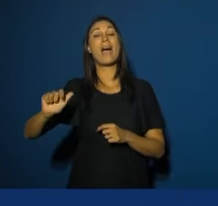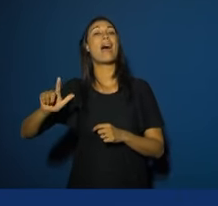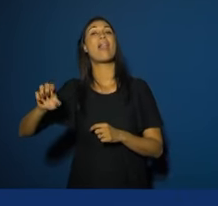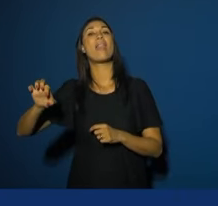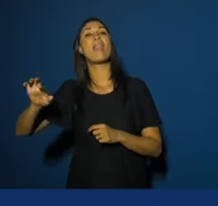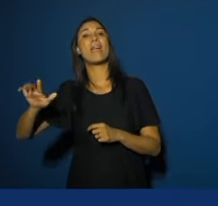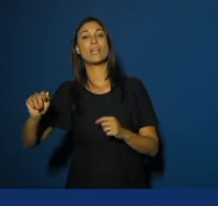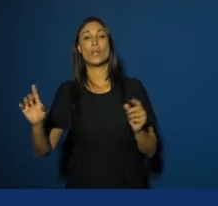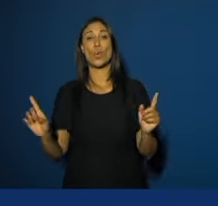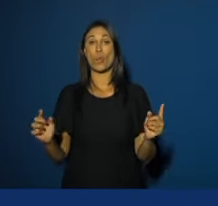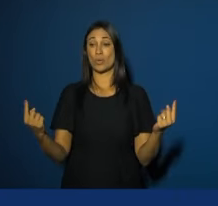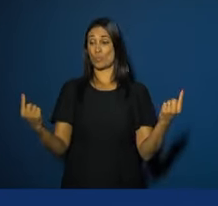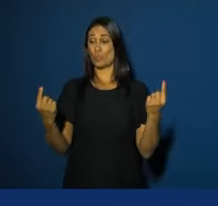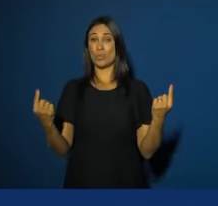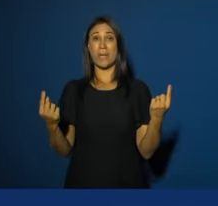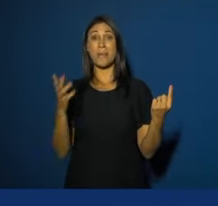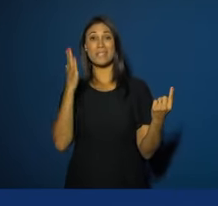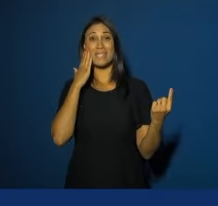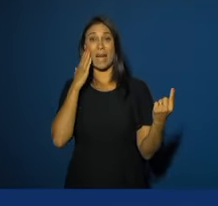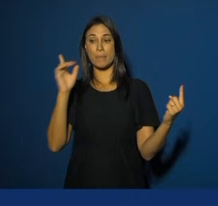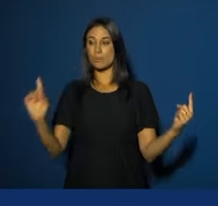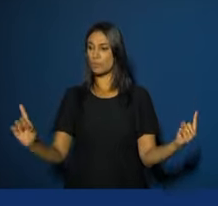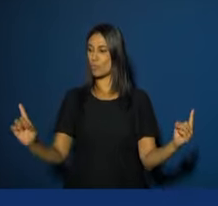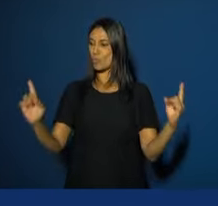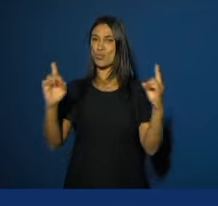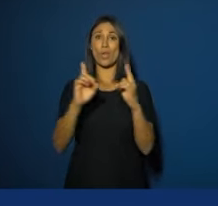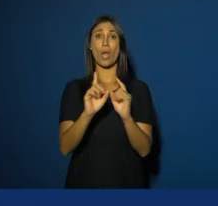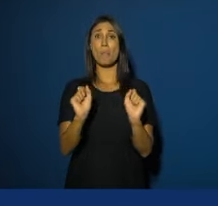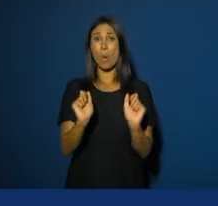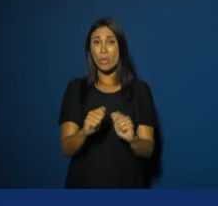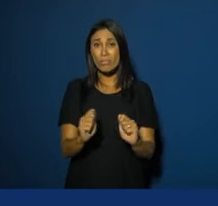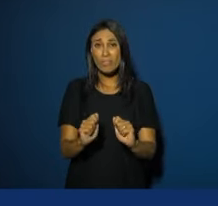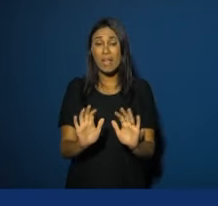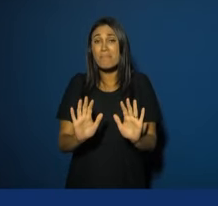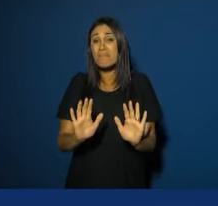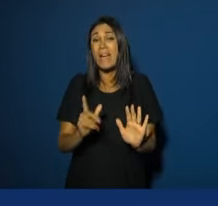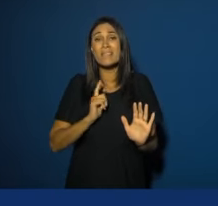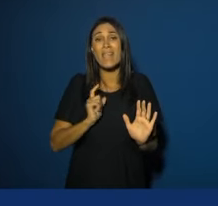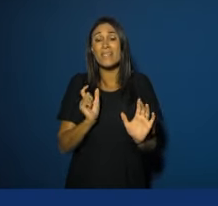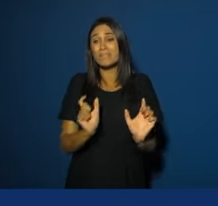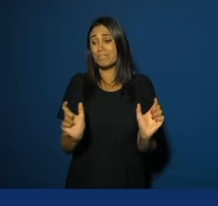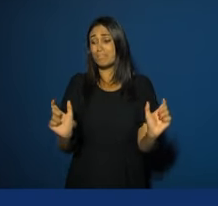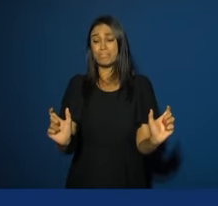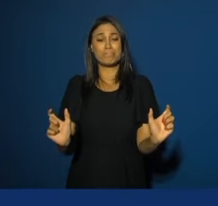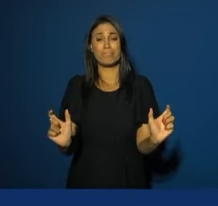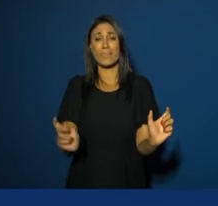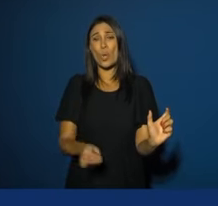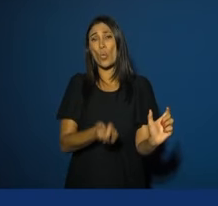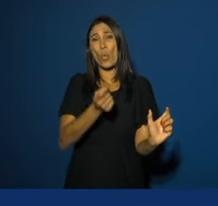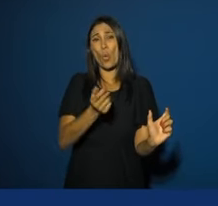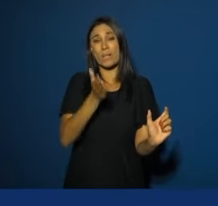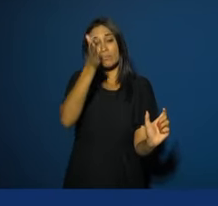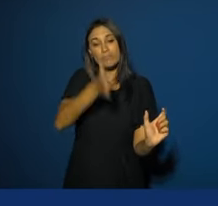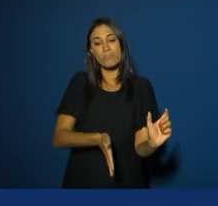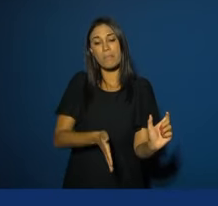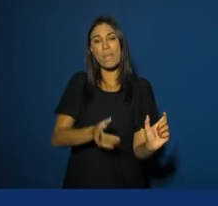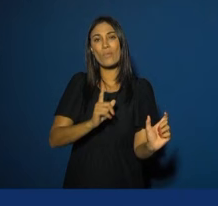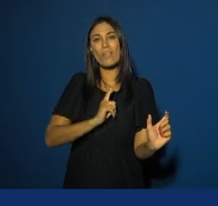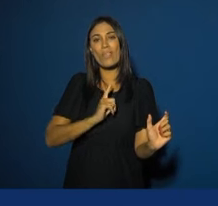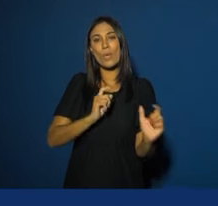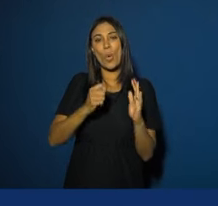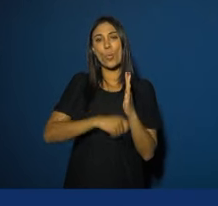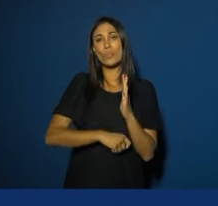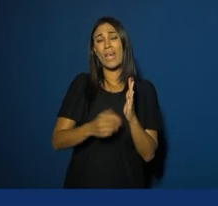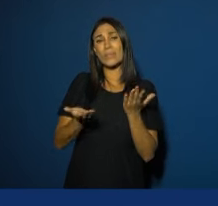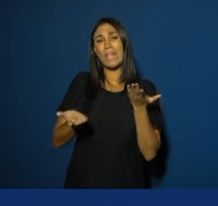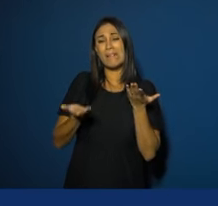Fortaleza Então você imagina que país Continental é o brasileiro e ela tem um trecho ali na Bahia exatamente quase no meio dela que tem um